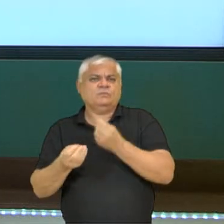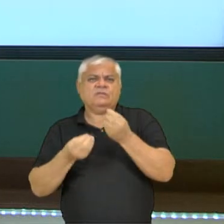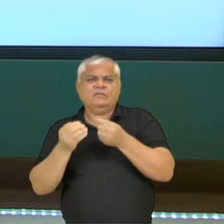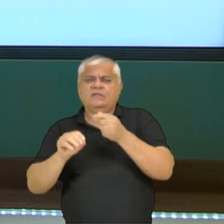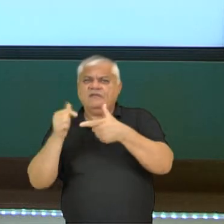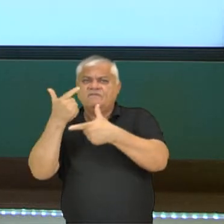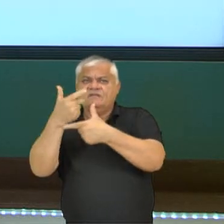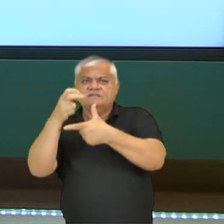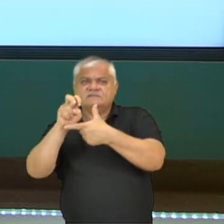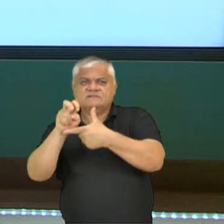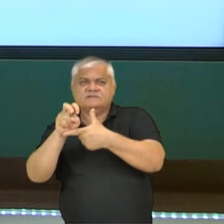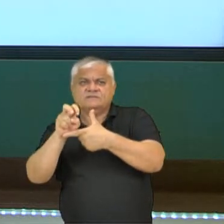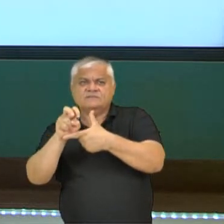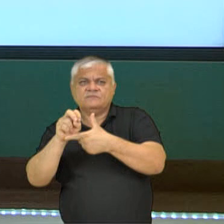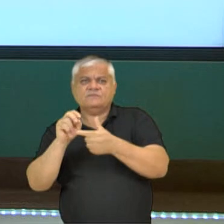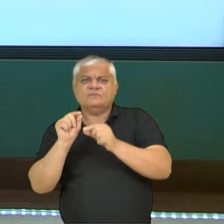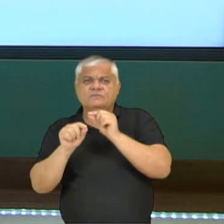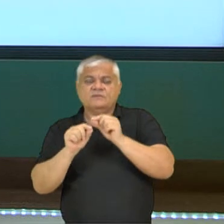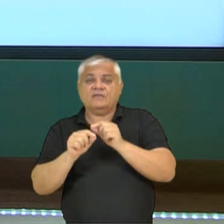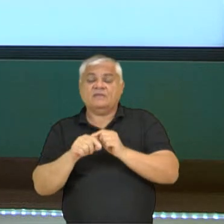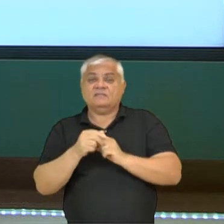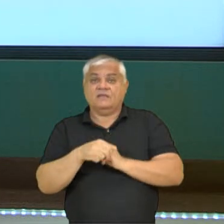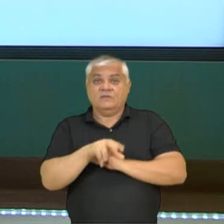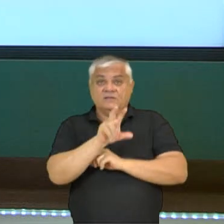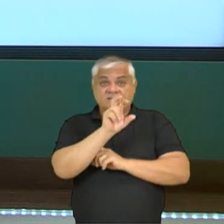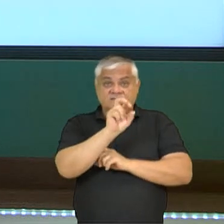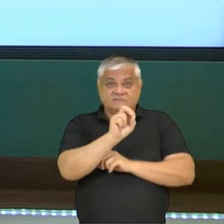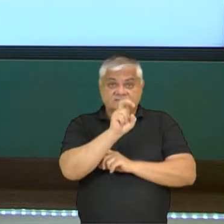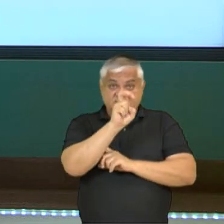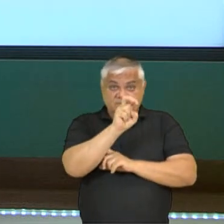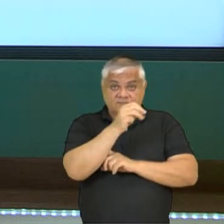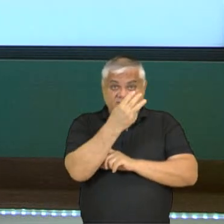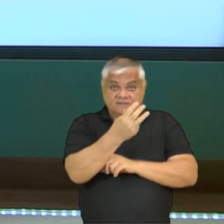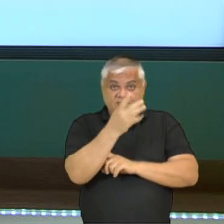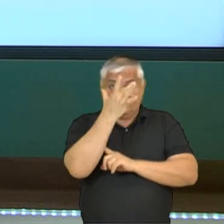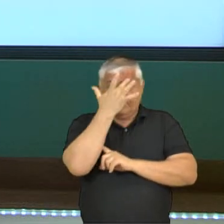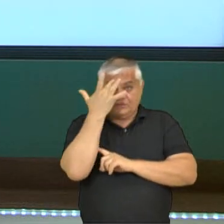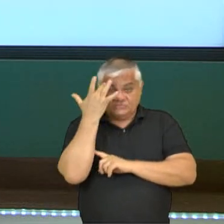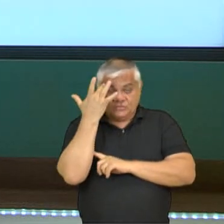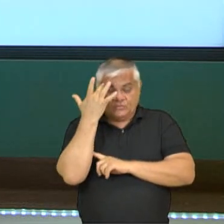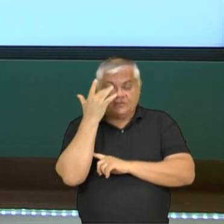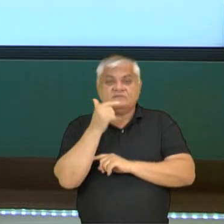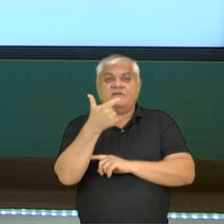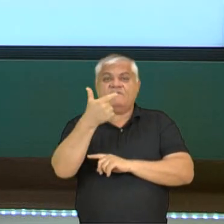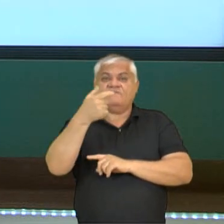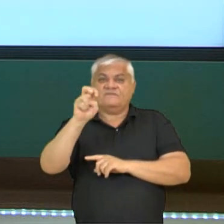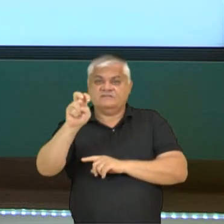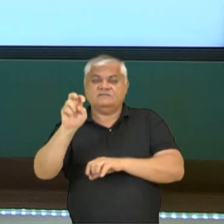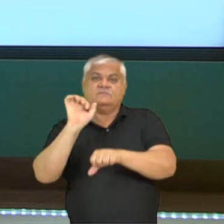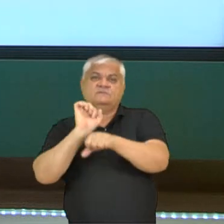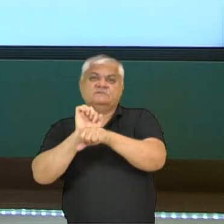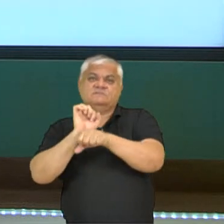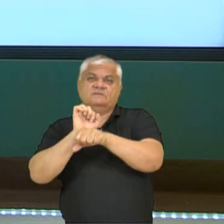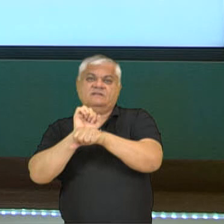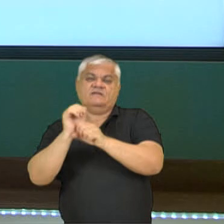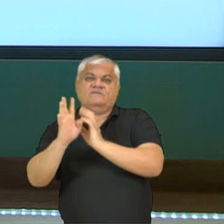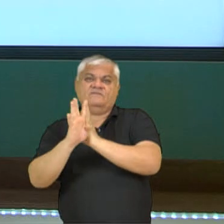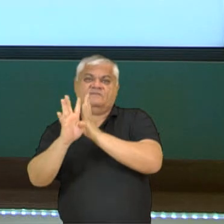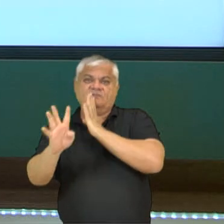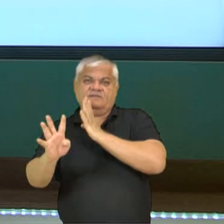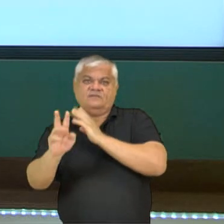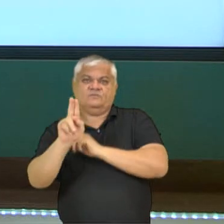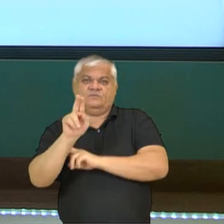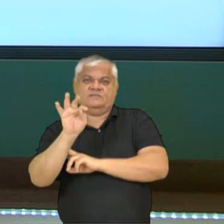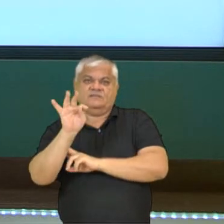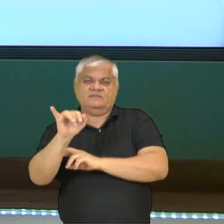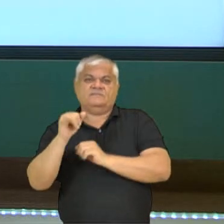isso significa? Que a cada 53 pessoas, 25 esperavam por um leito de